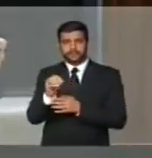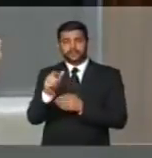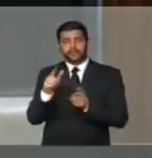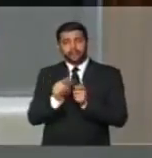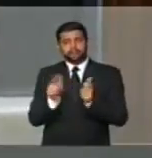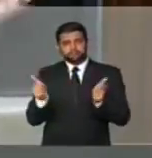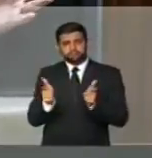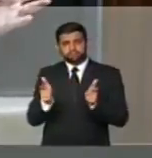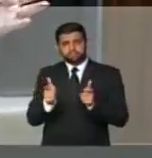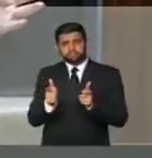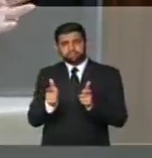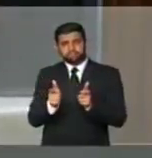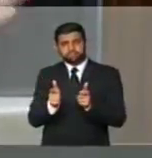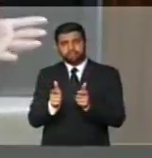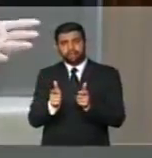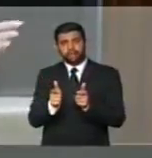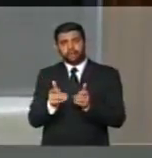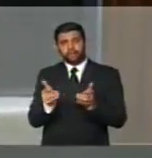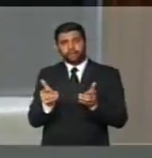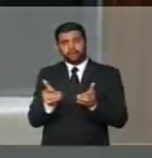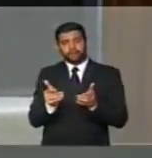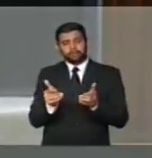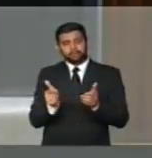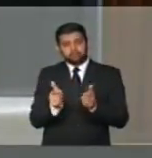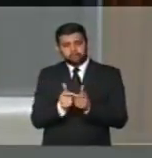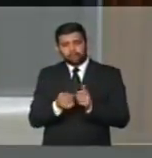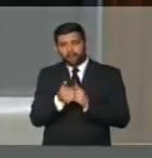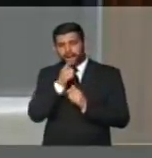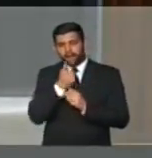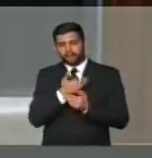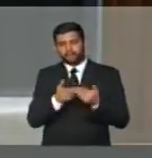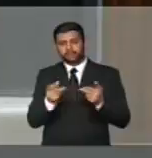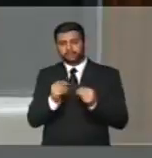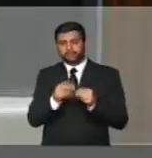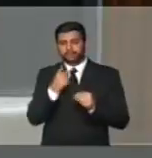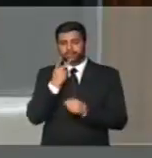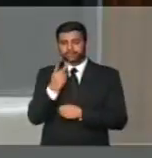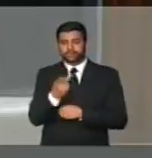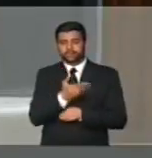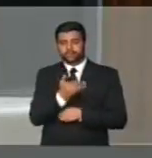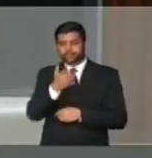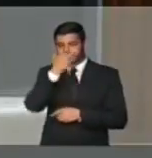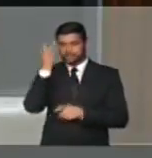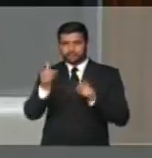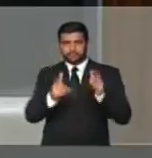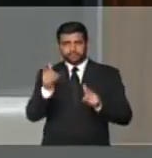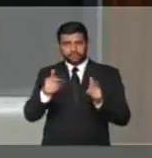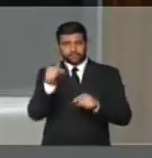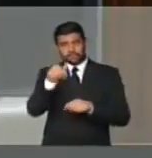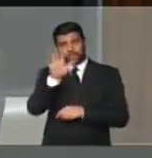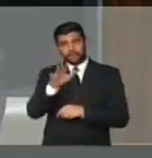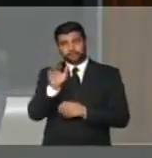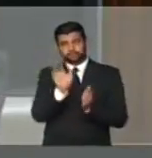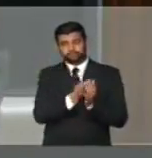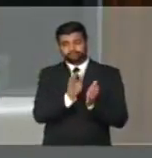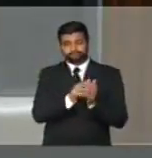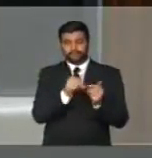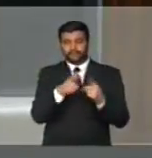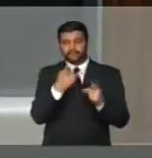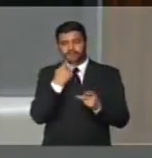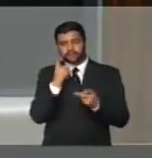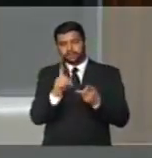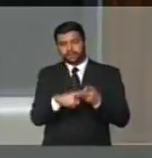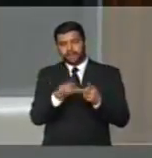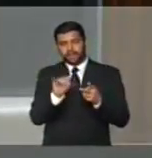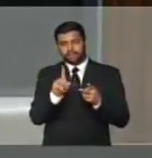está na beira da morte, como dizem as pessoas de lá. Então, falei aqui